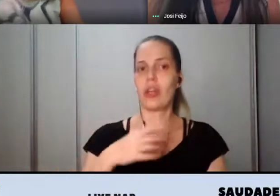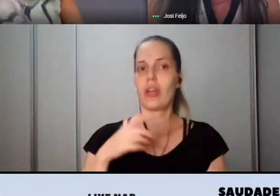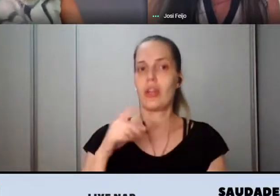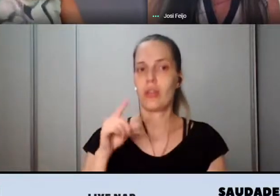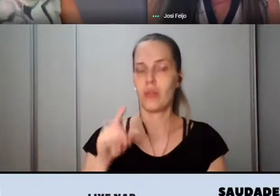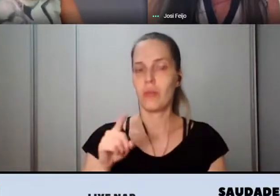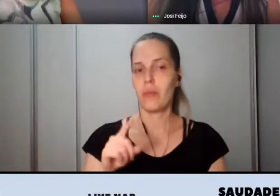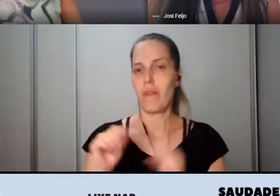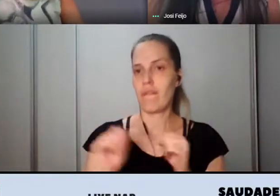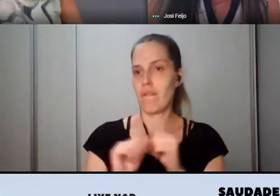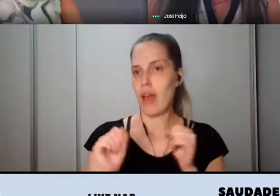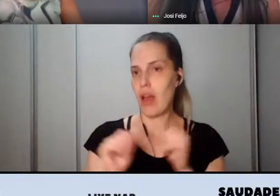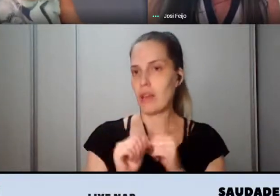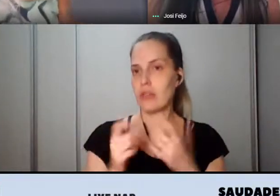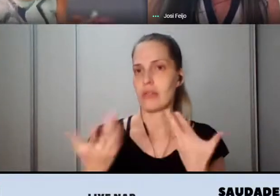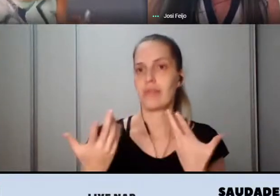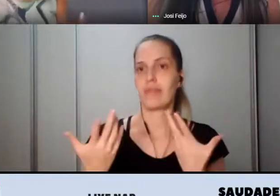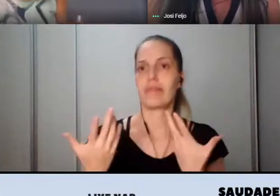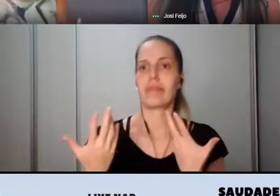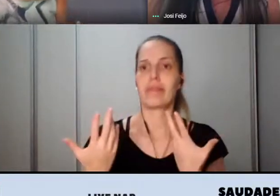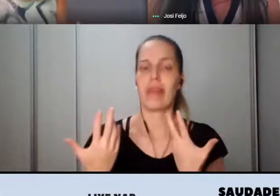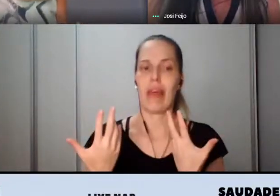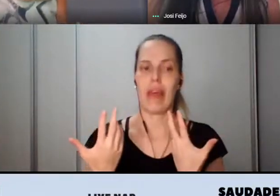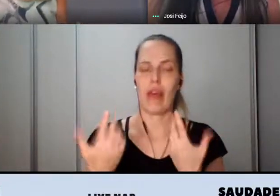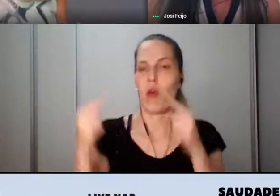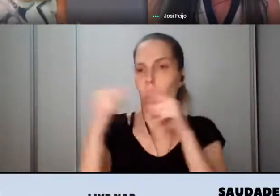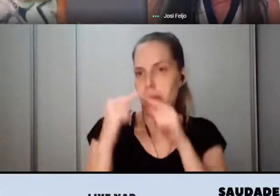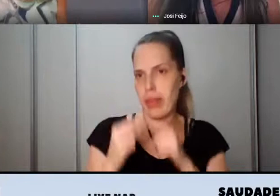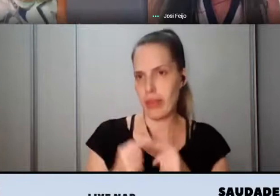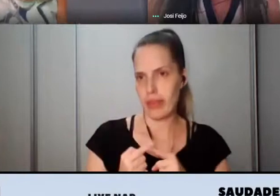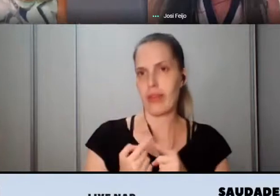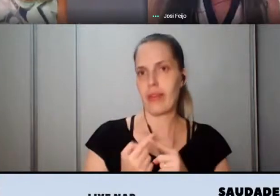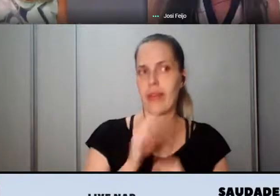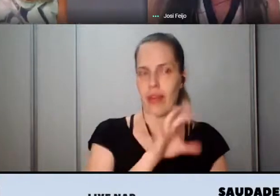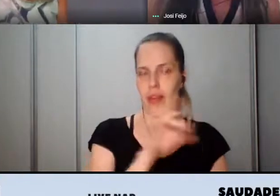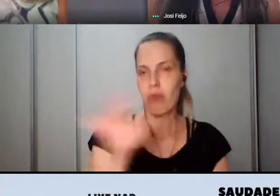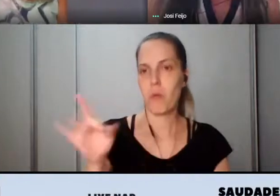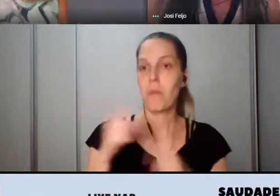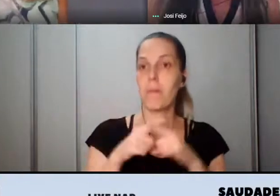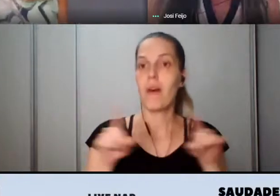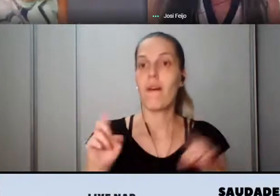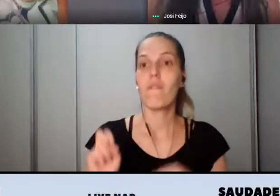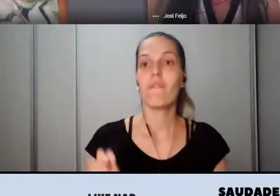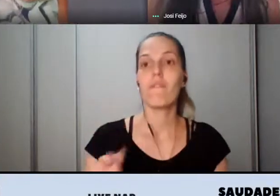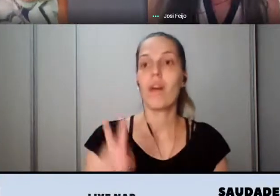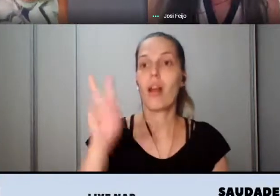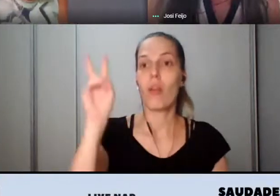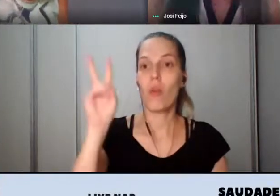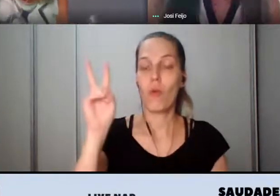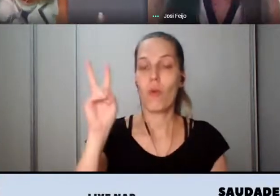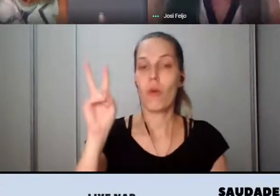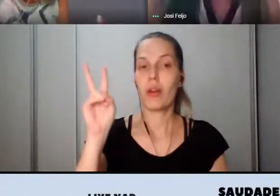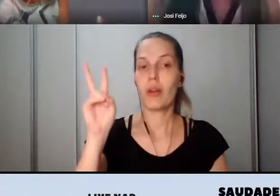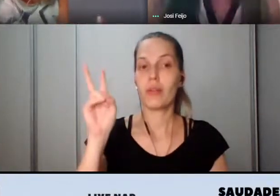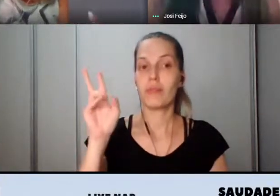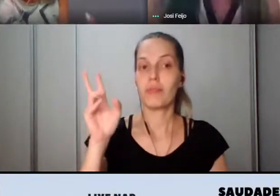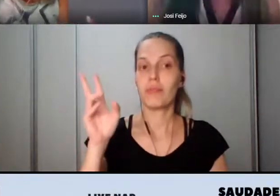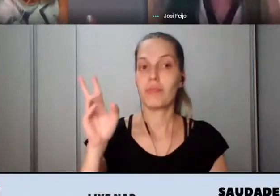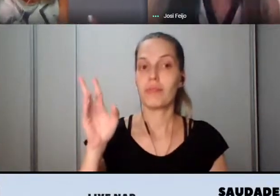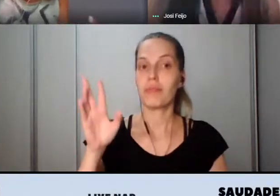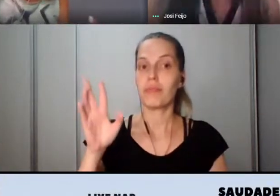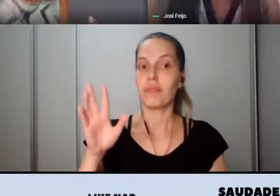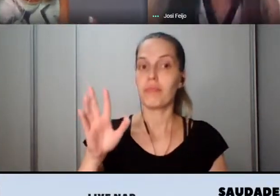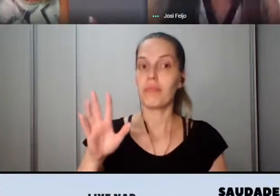mas o valor talvez maior desse momento esteja em poder fazer essa marca